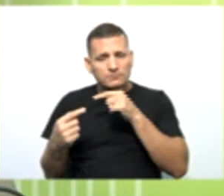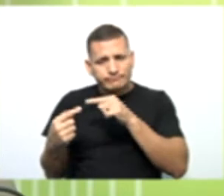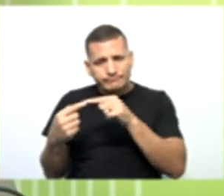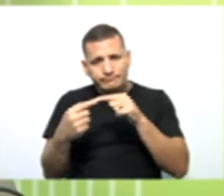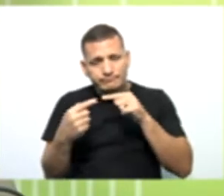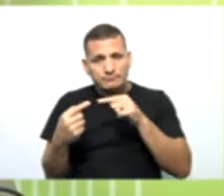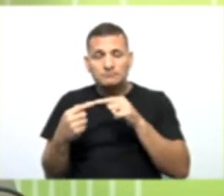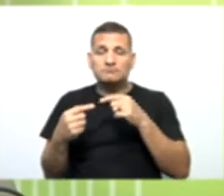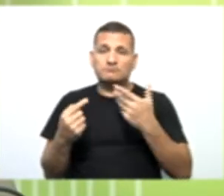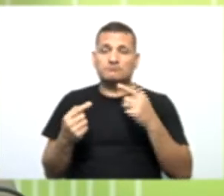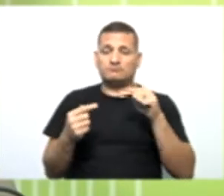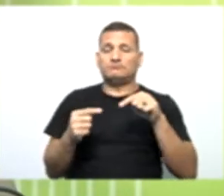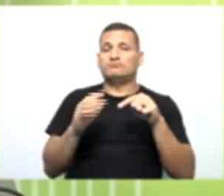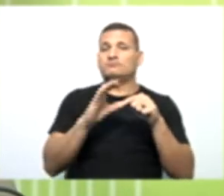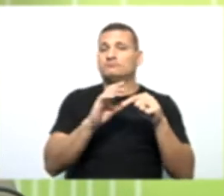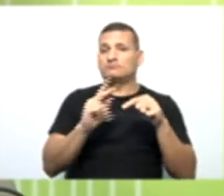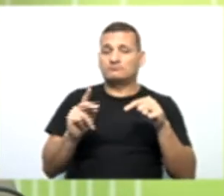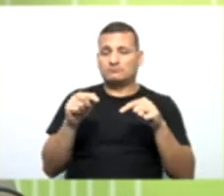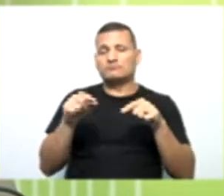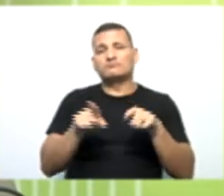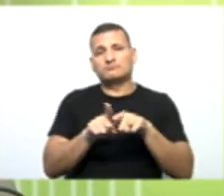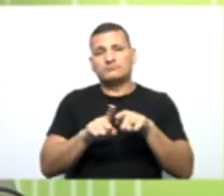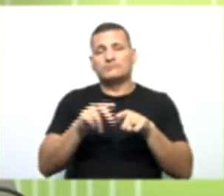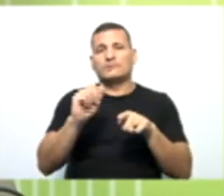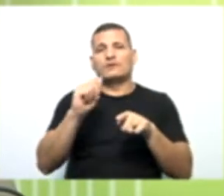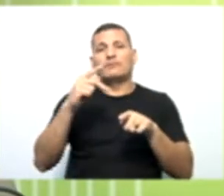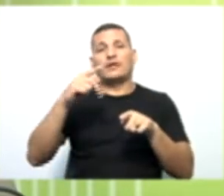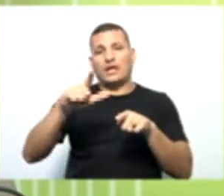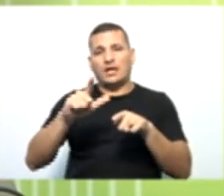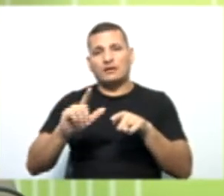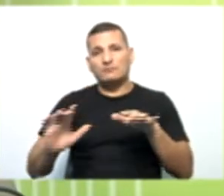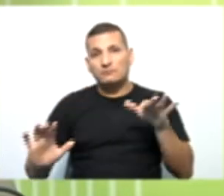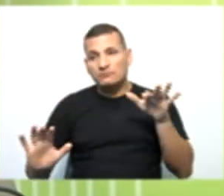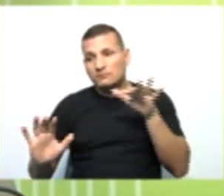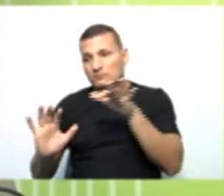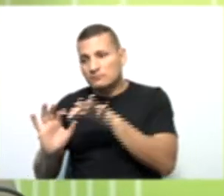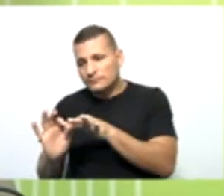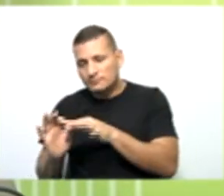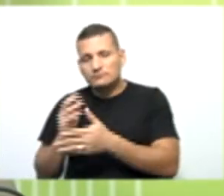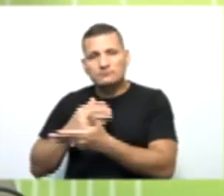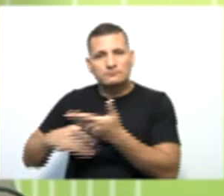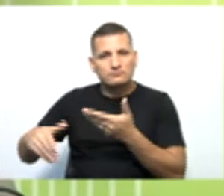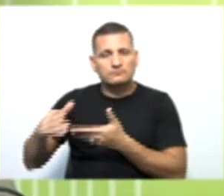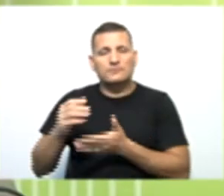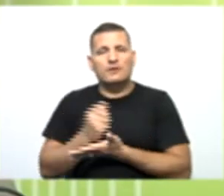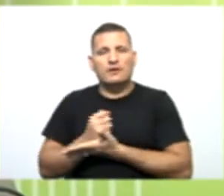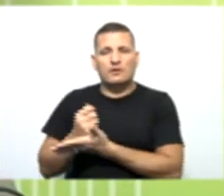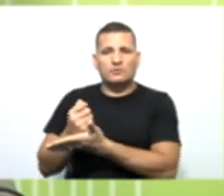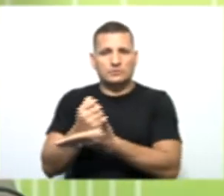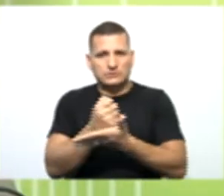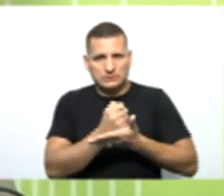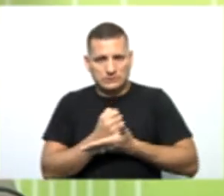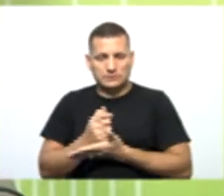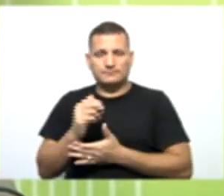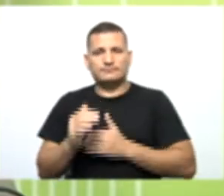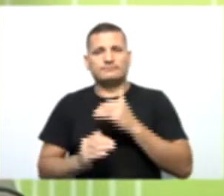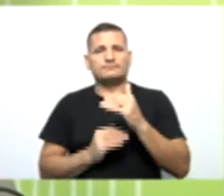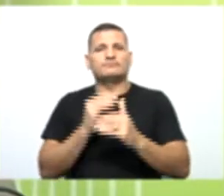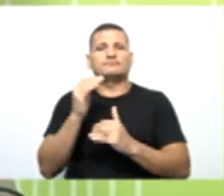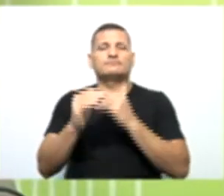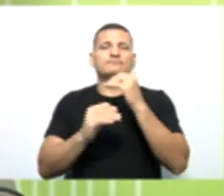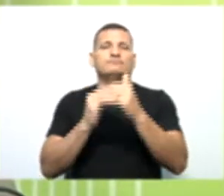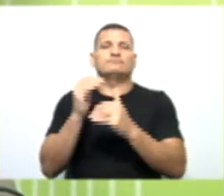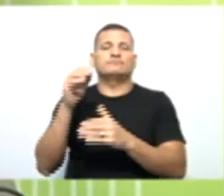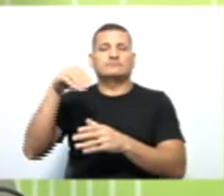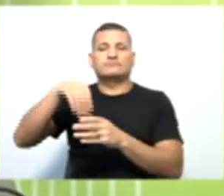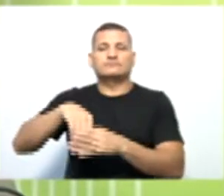a cooperativa se envolver no arranjo produtivo local e também auxiliar nesse desenvolvimento